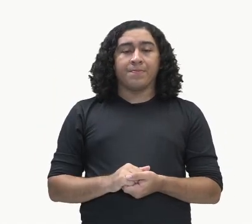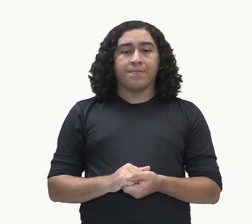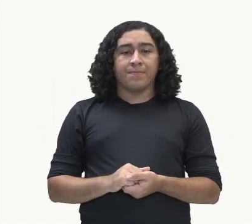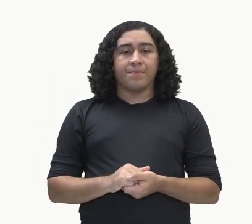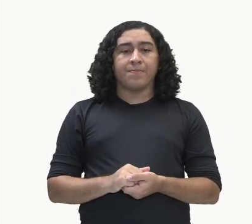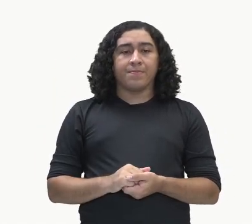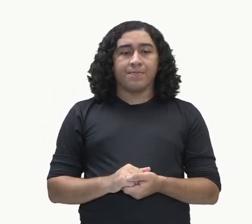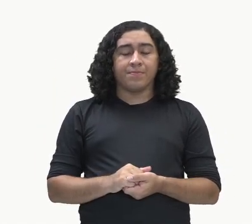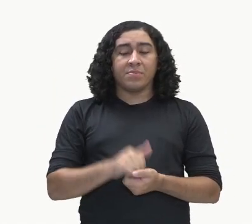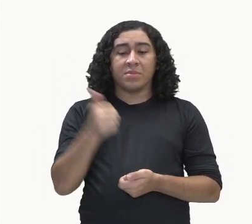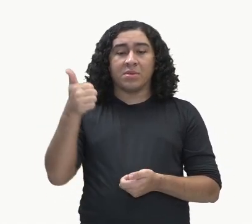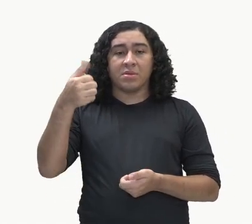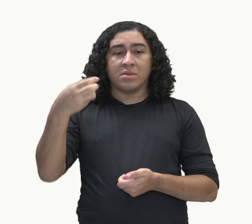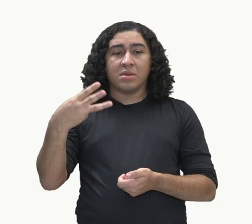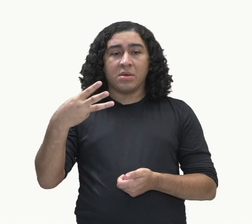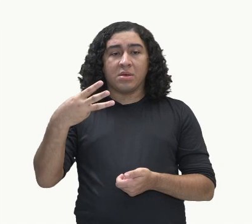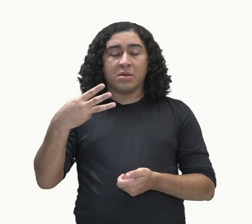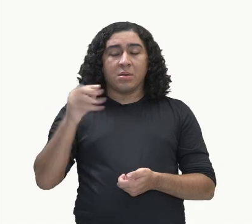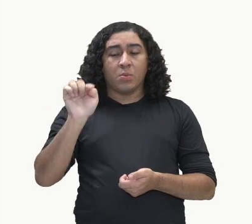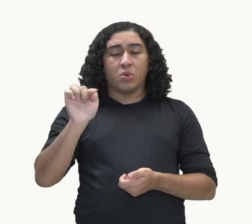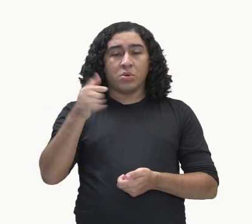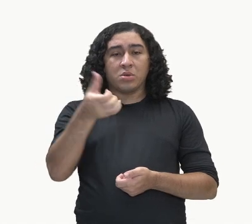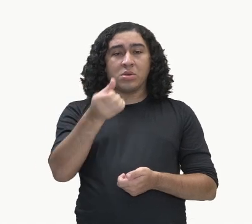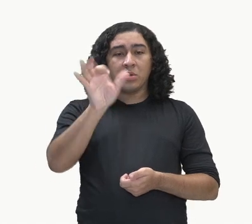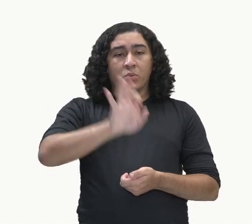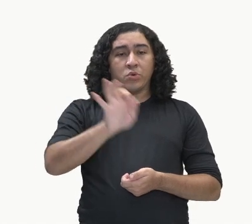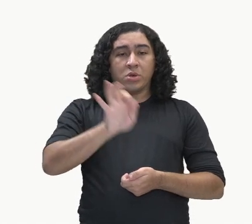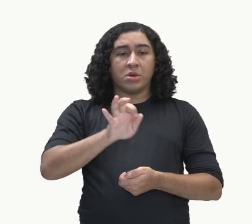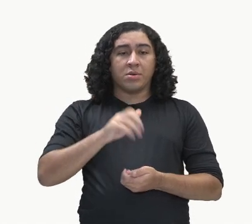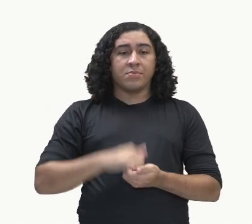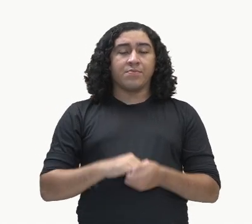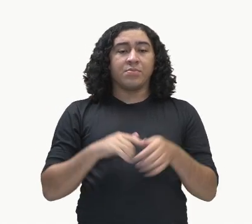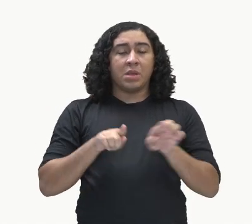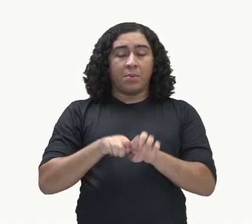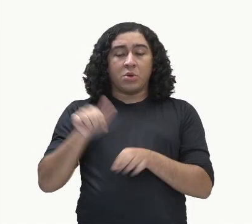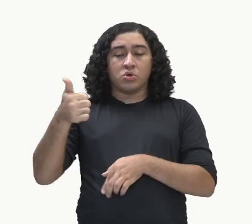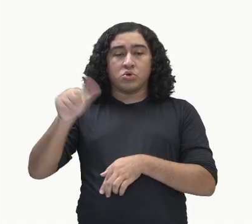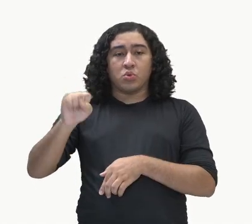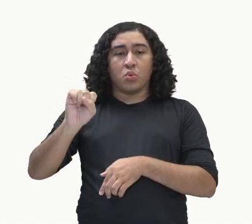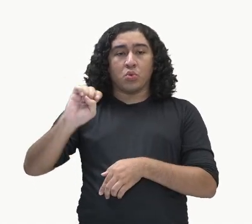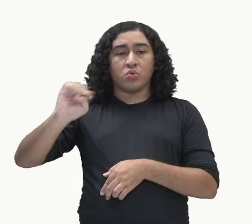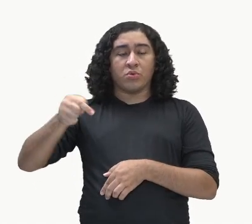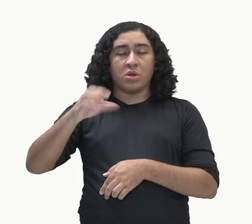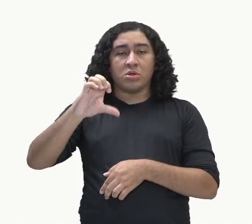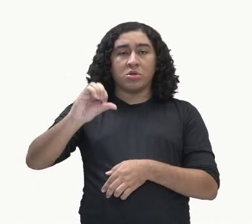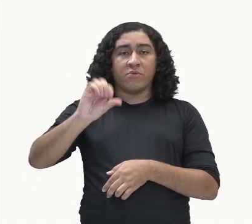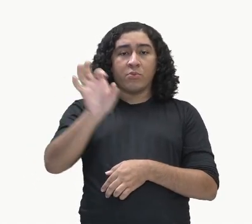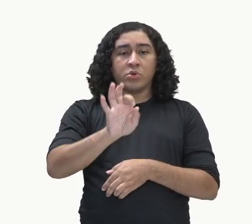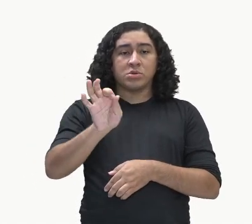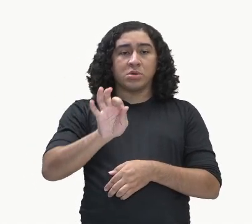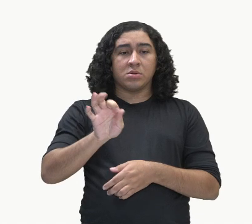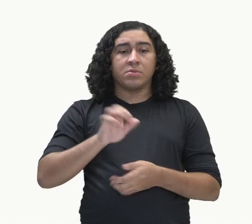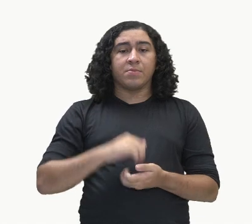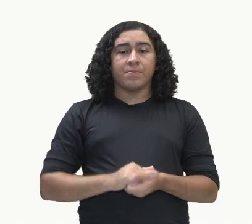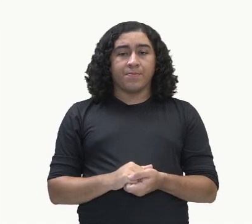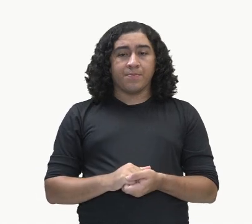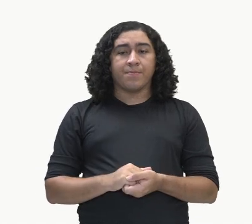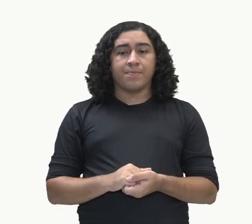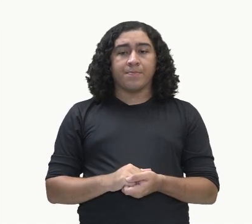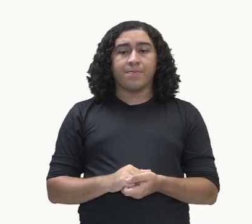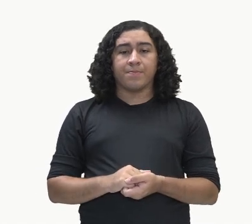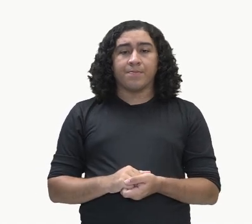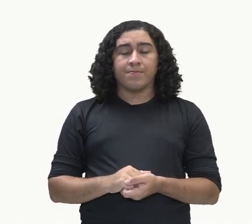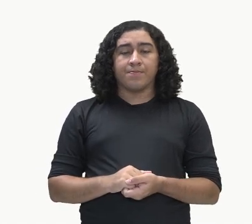13,6%, Black, 18,9%, Hispanic, né, ou